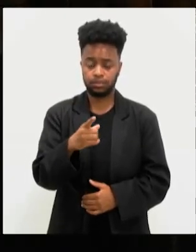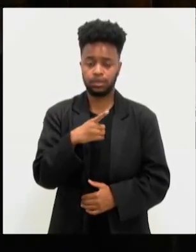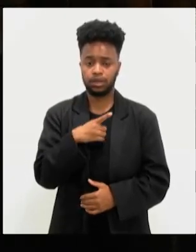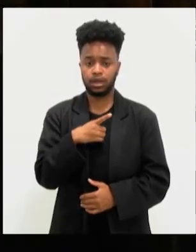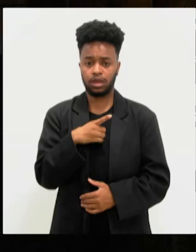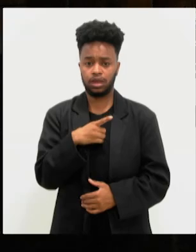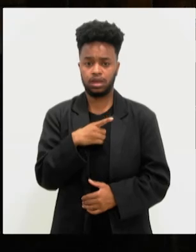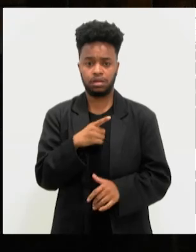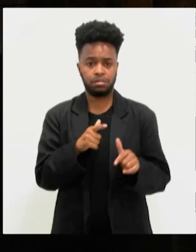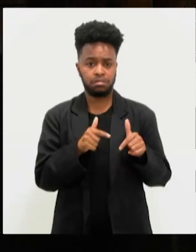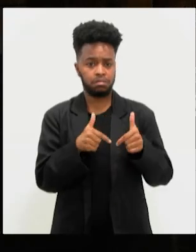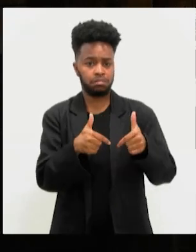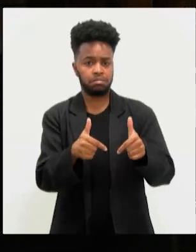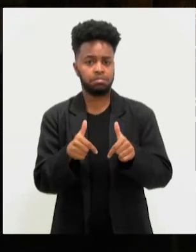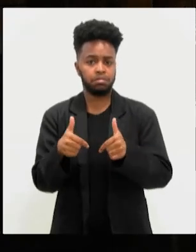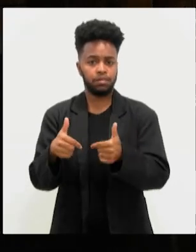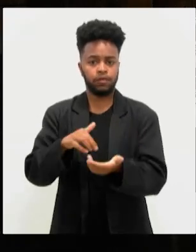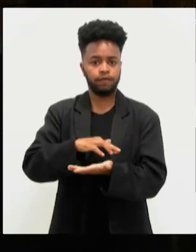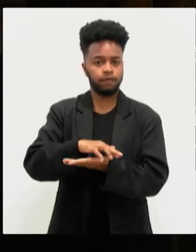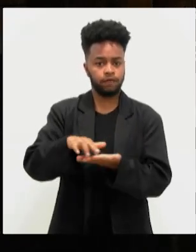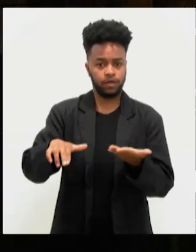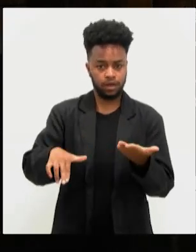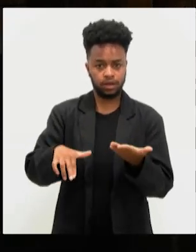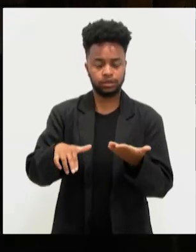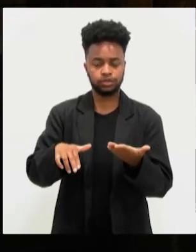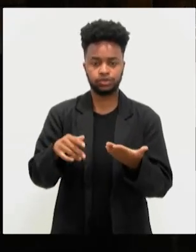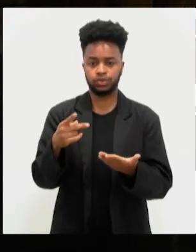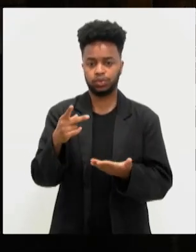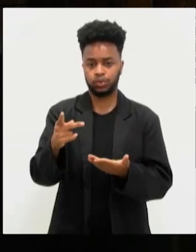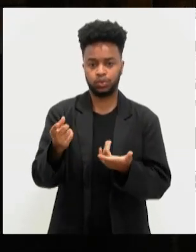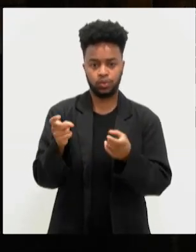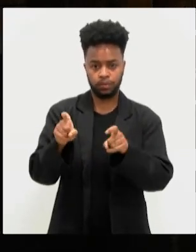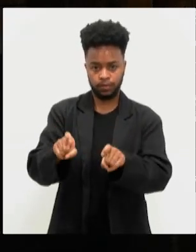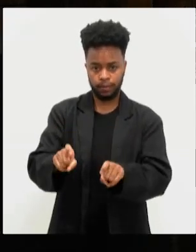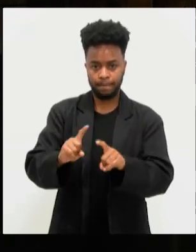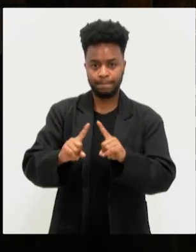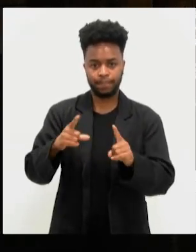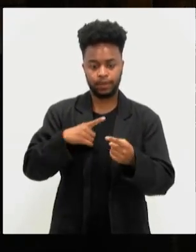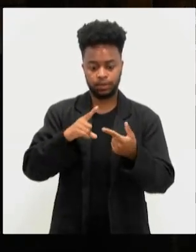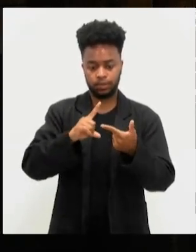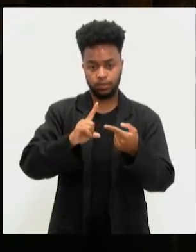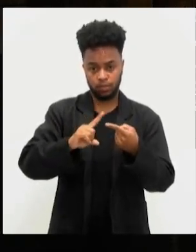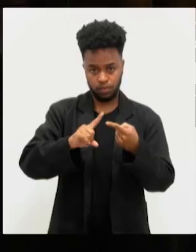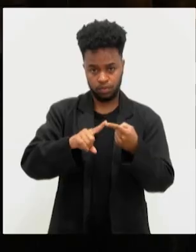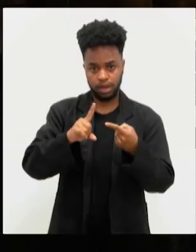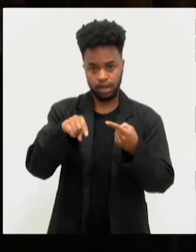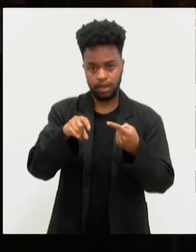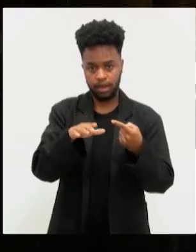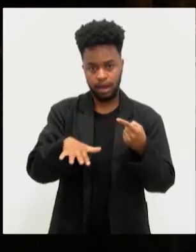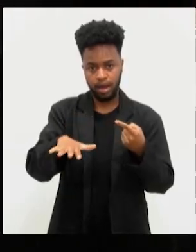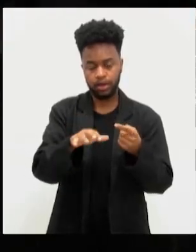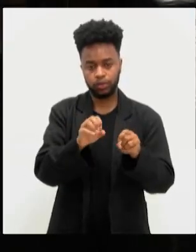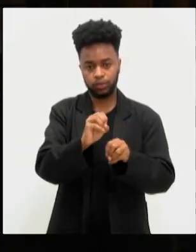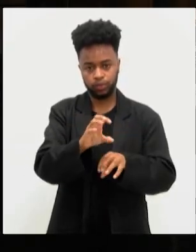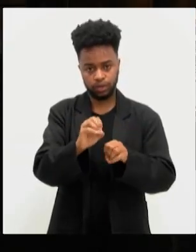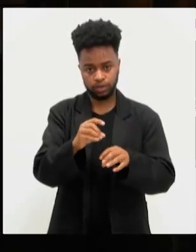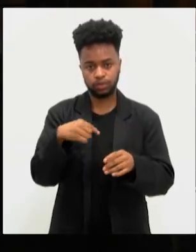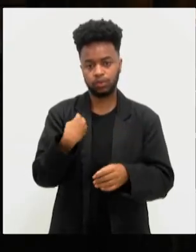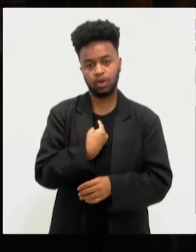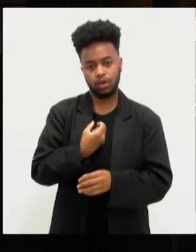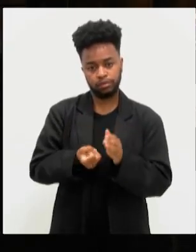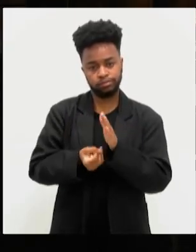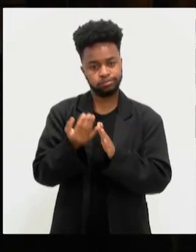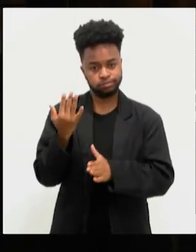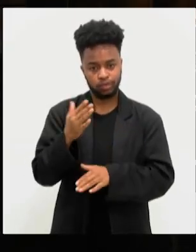vocações que o senhor se dedica no seu mandato é a educação. Já diversas vezes